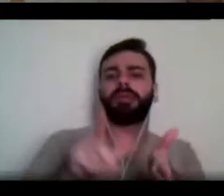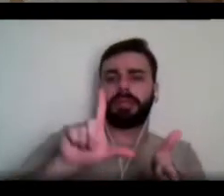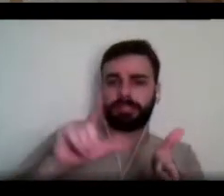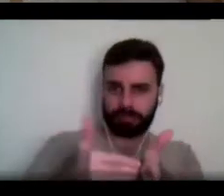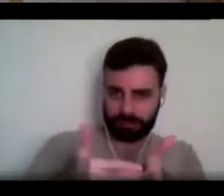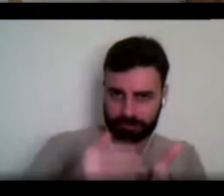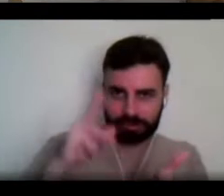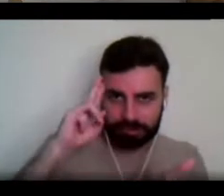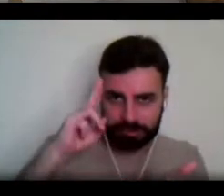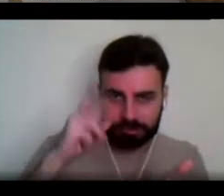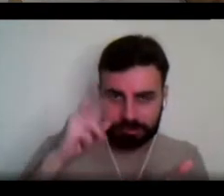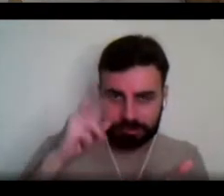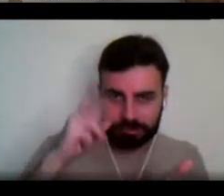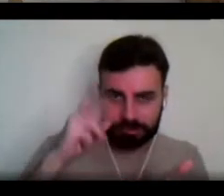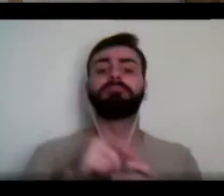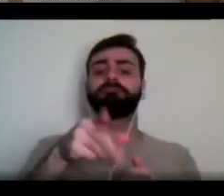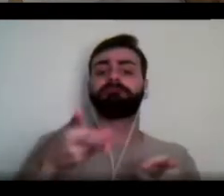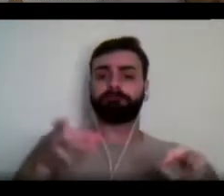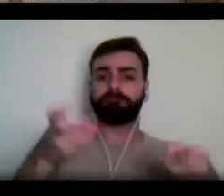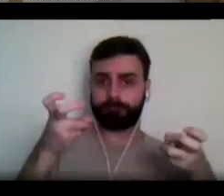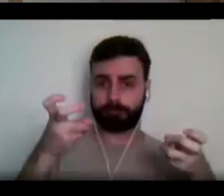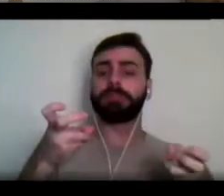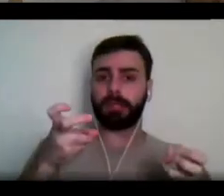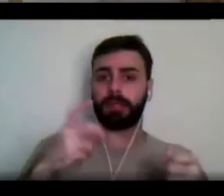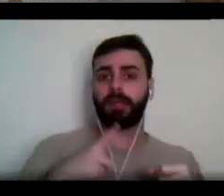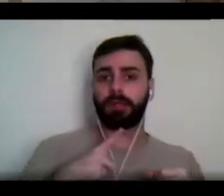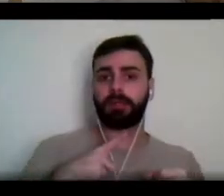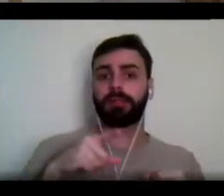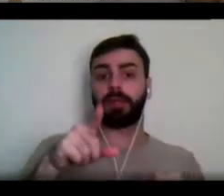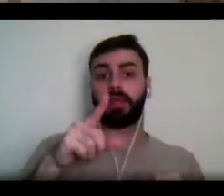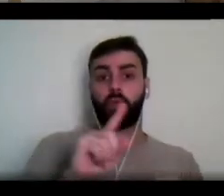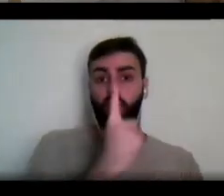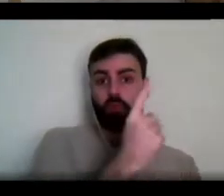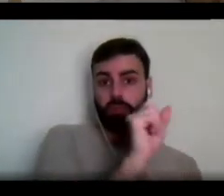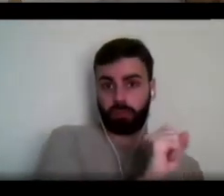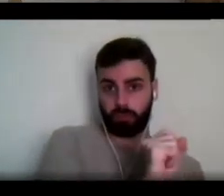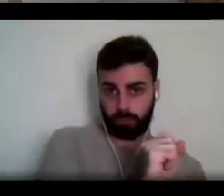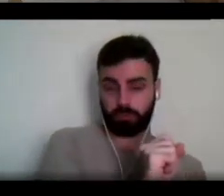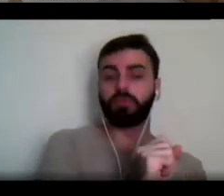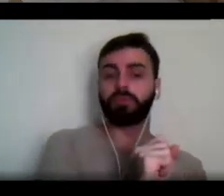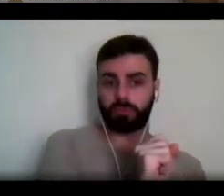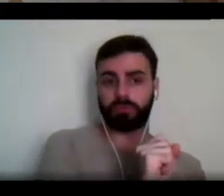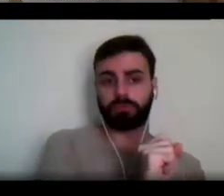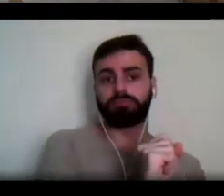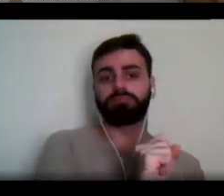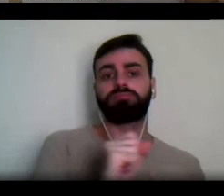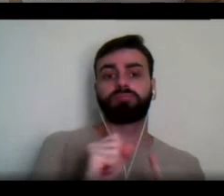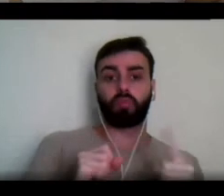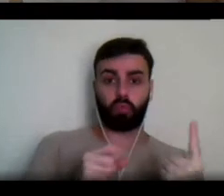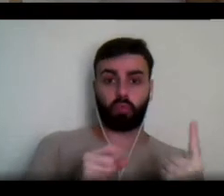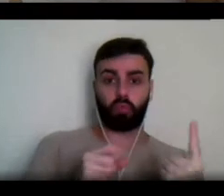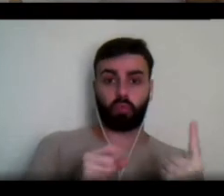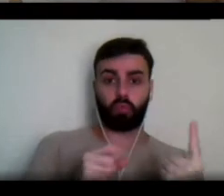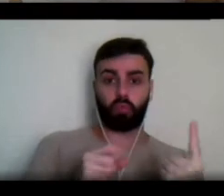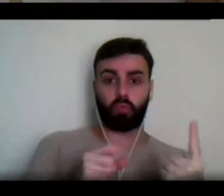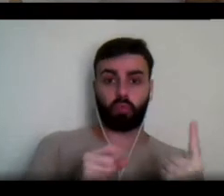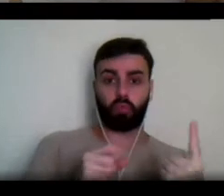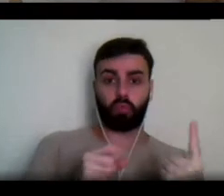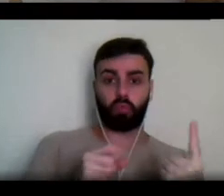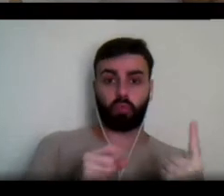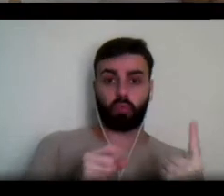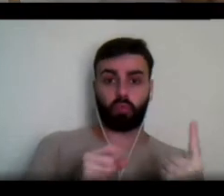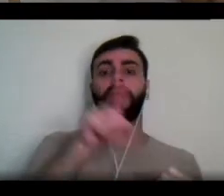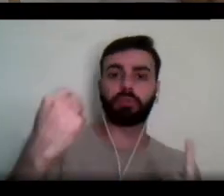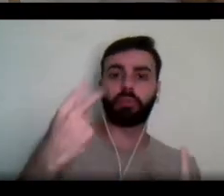de V1, que é 1 segundo, até V, que é igual a 2 segundos, tá aqui. E o tempo é o quê? É